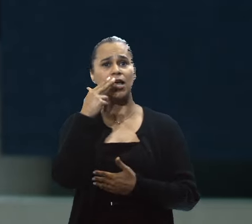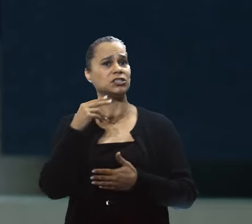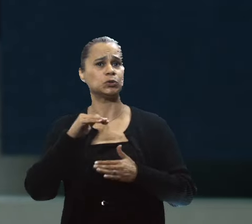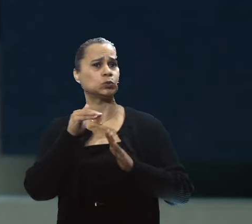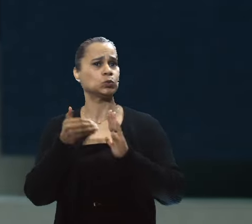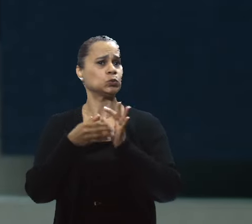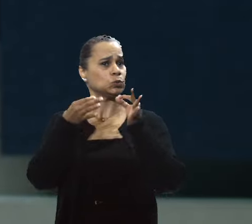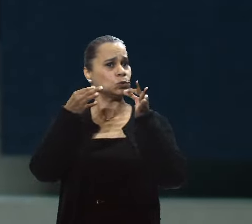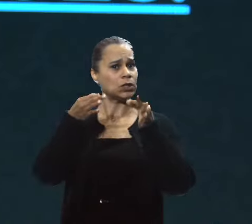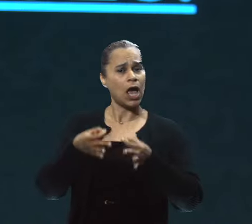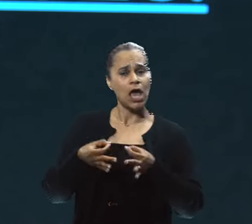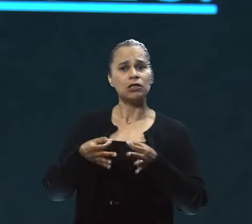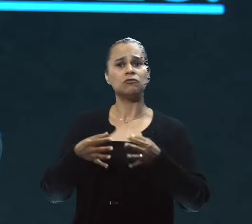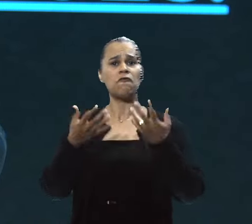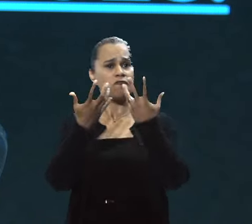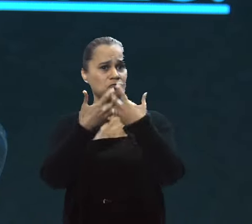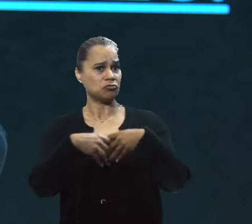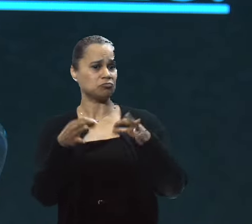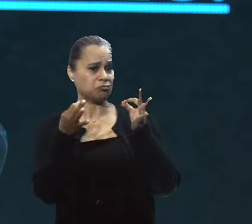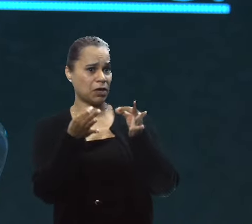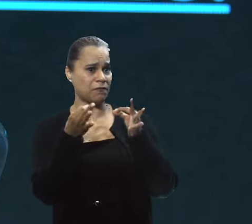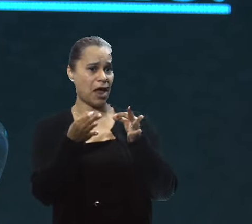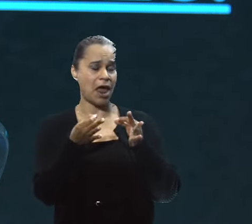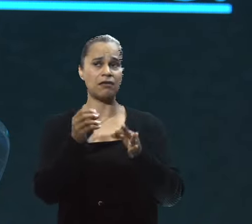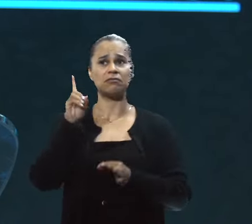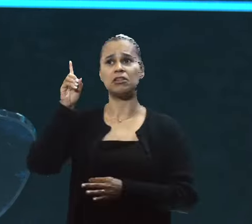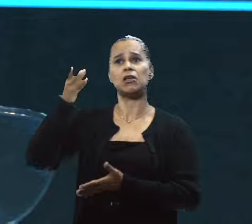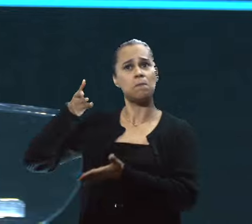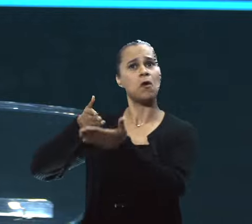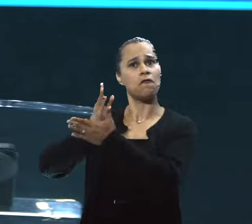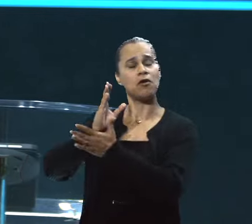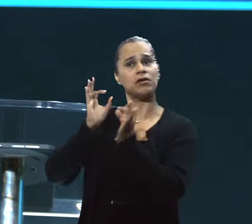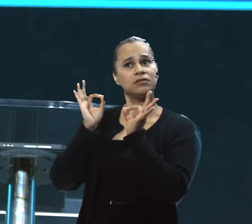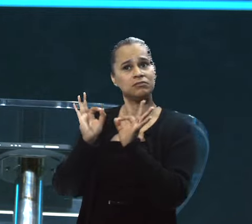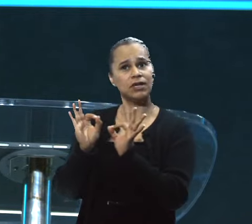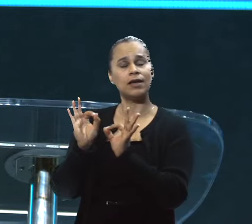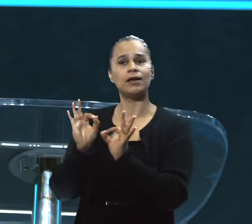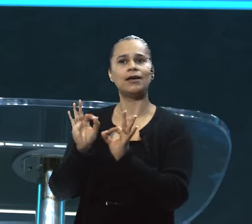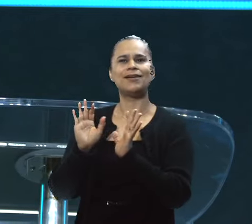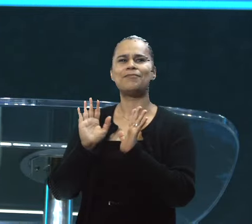Deus está provando, parece, mas na verdade Deus pode estar sendo apenas